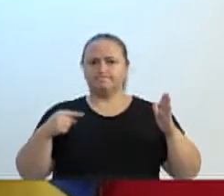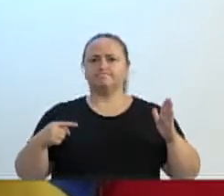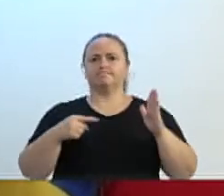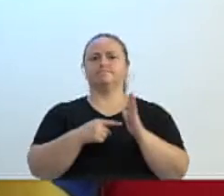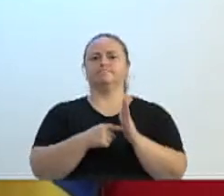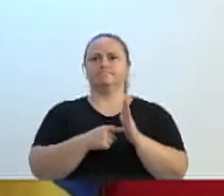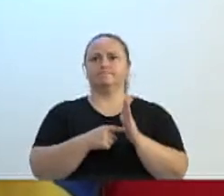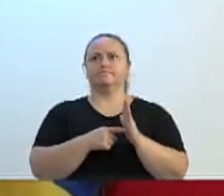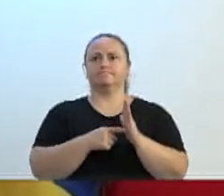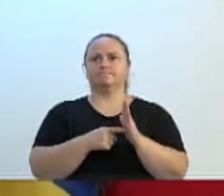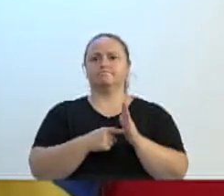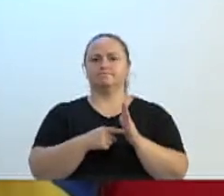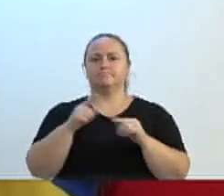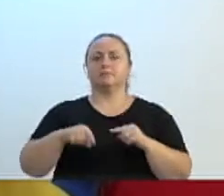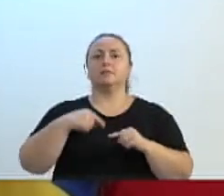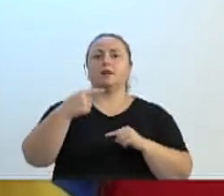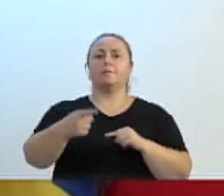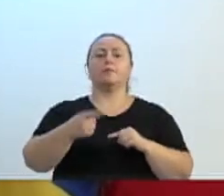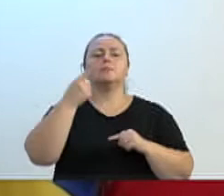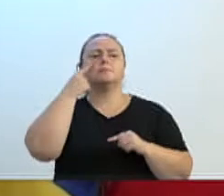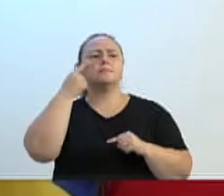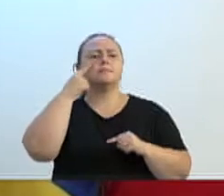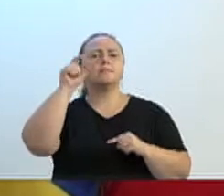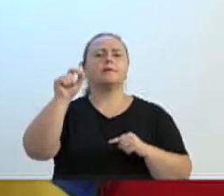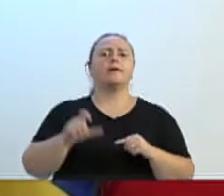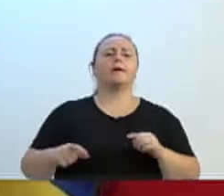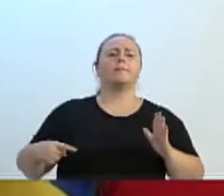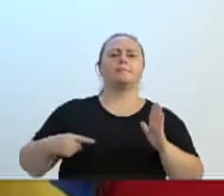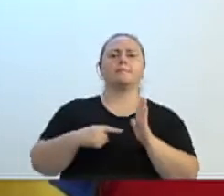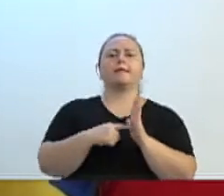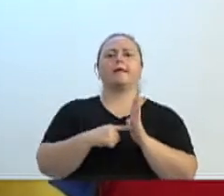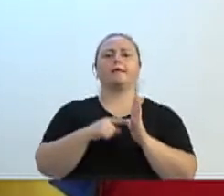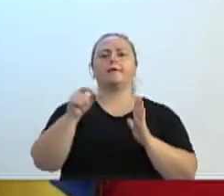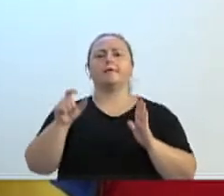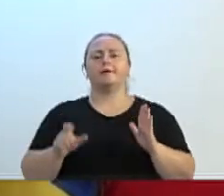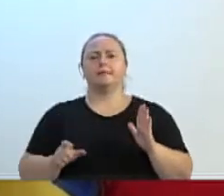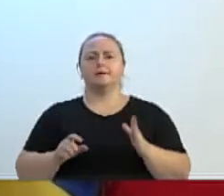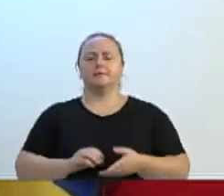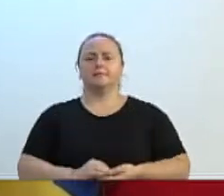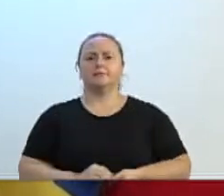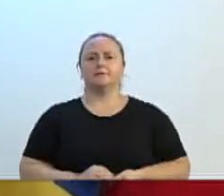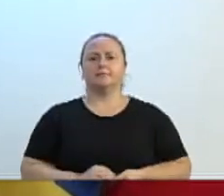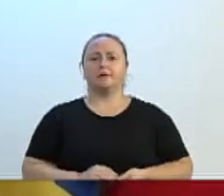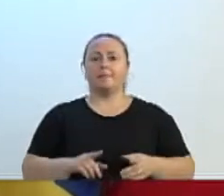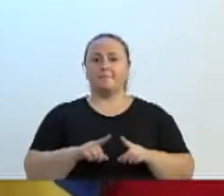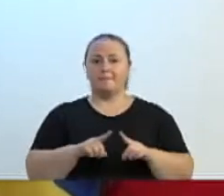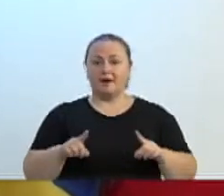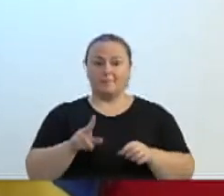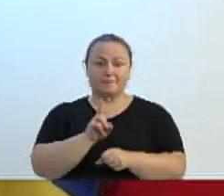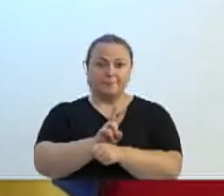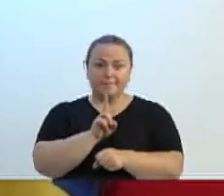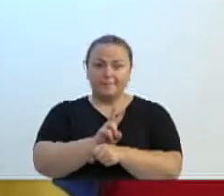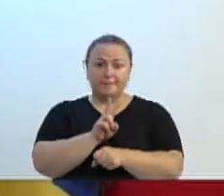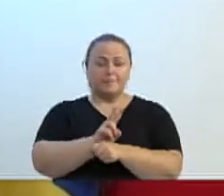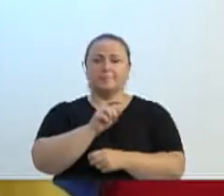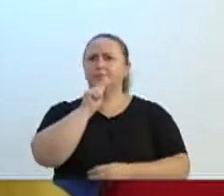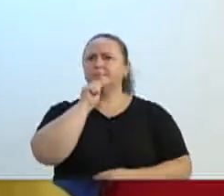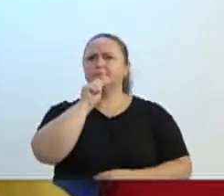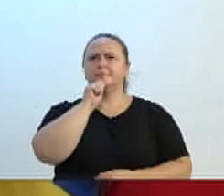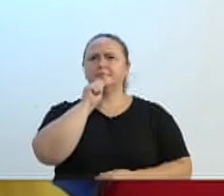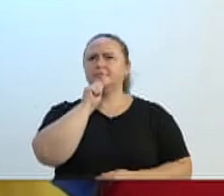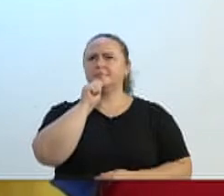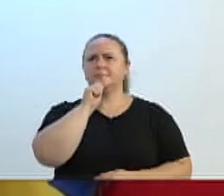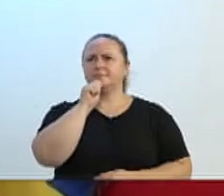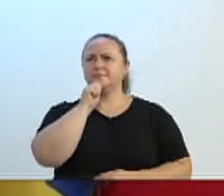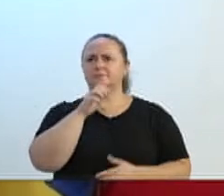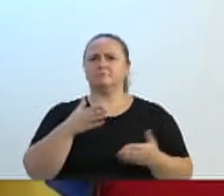às bruxas na equipe de trabalho para saber quem denunciou o sindicato, mas não fizeram o trabalho de proteção desses profissionais lá dentro.